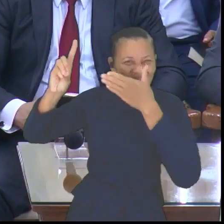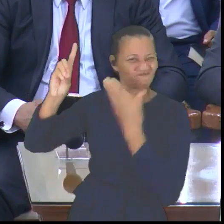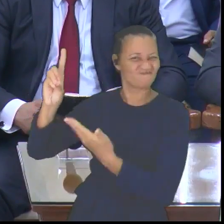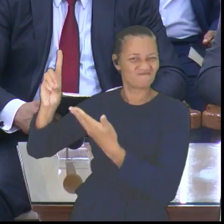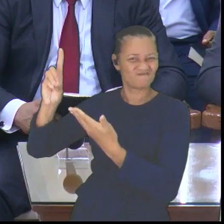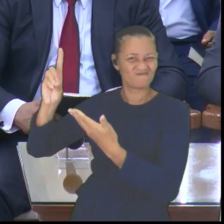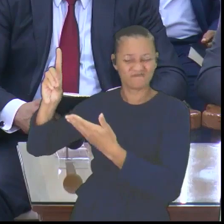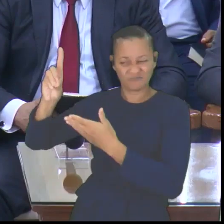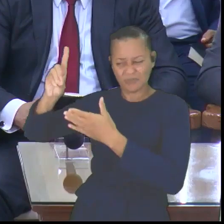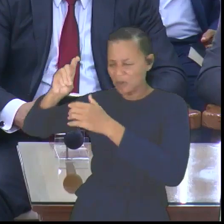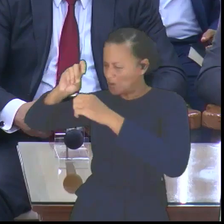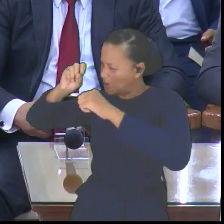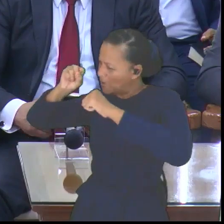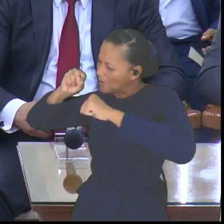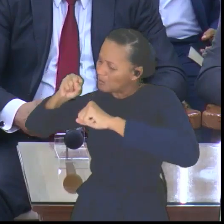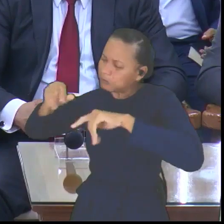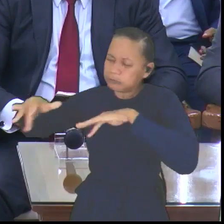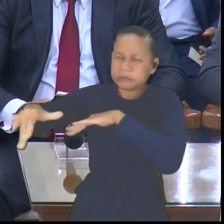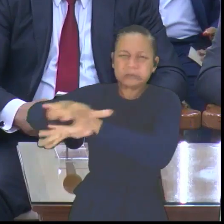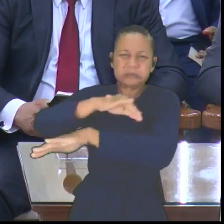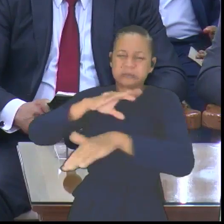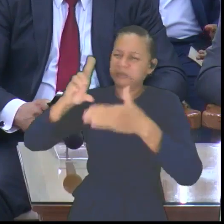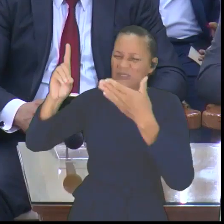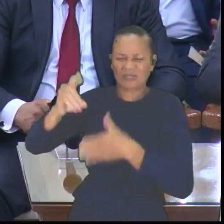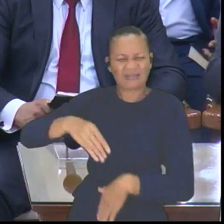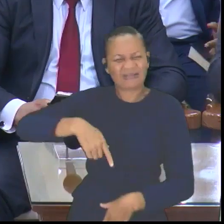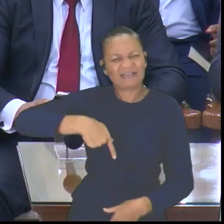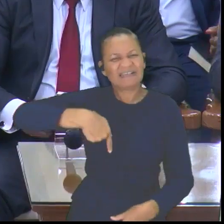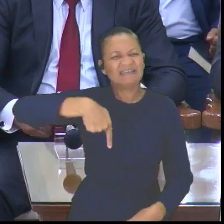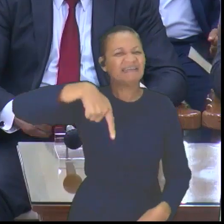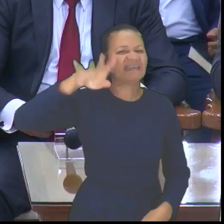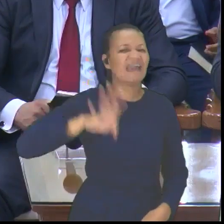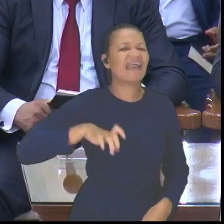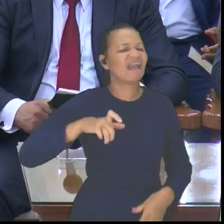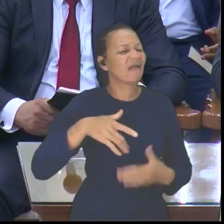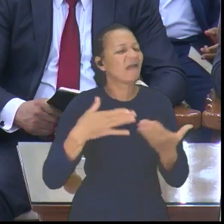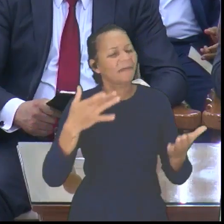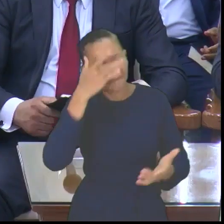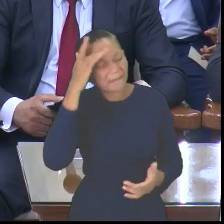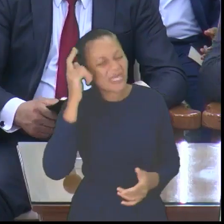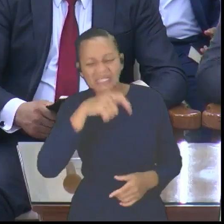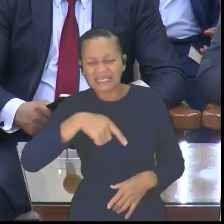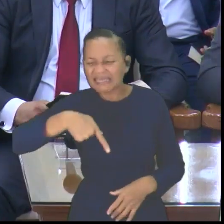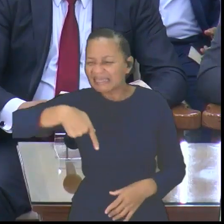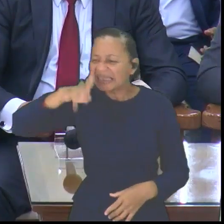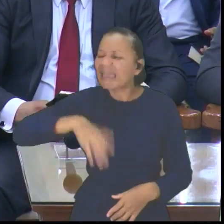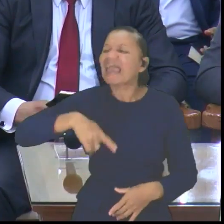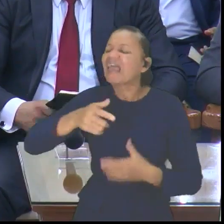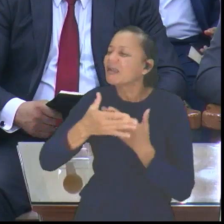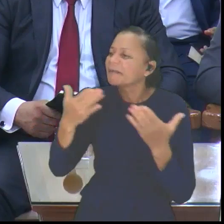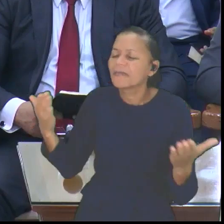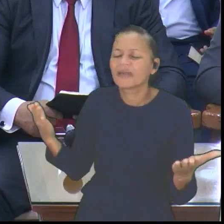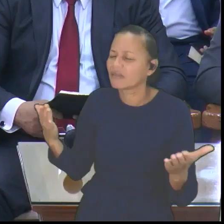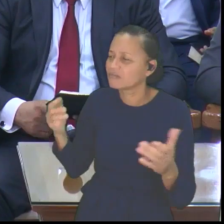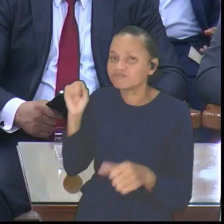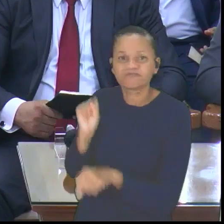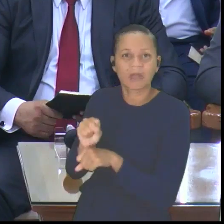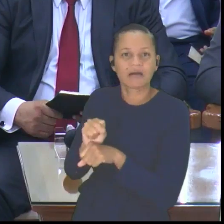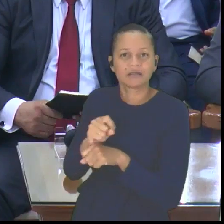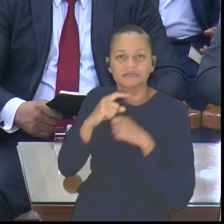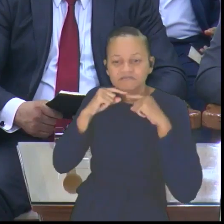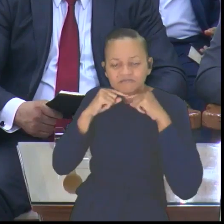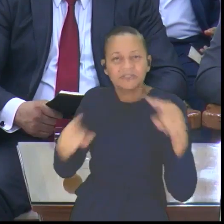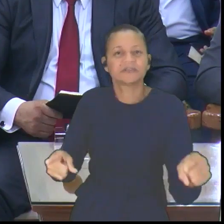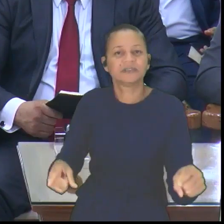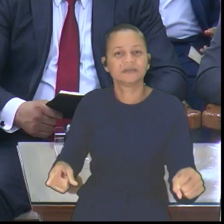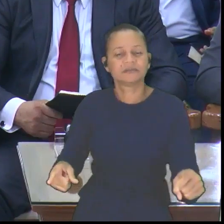Operando eu. Quem impedirá? Quem impedirá?